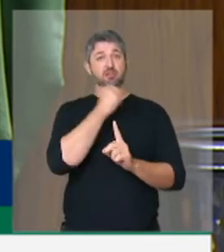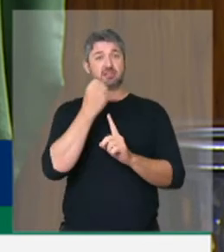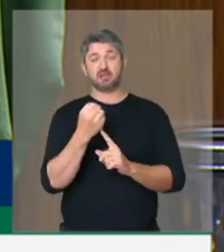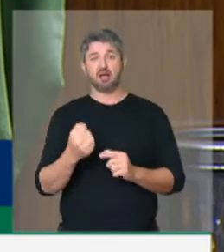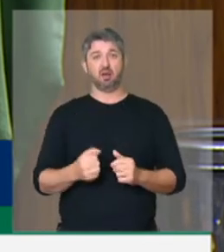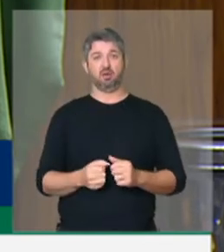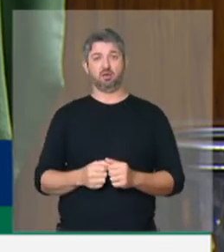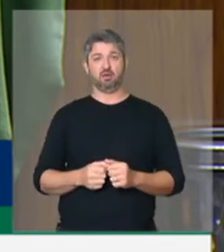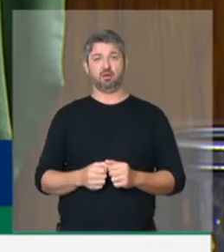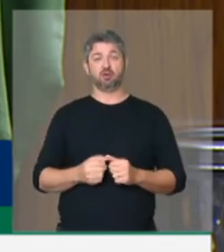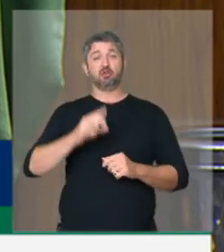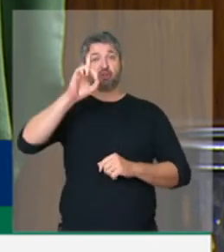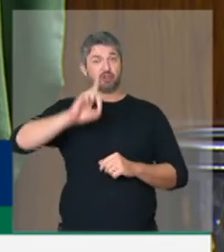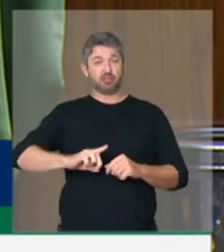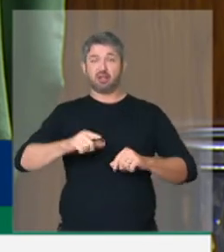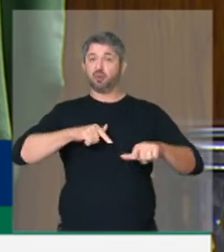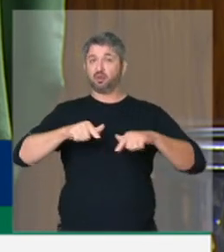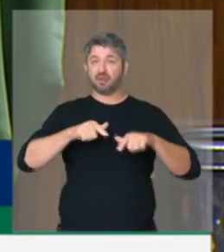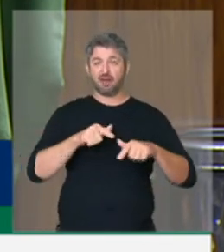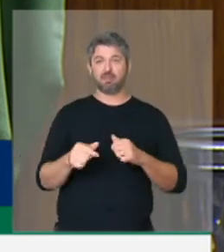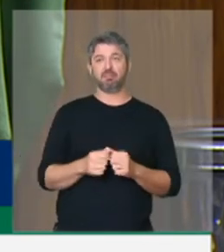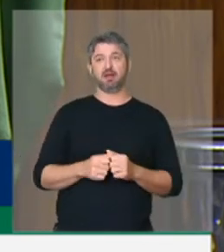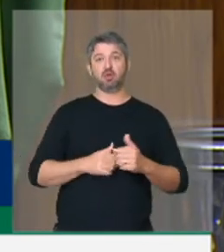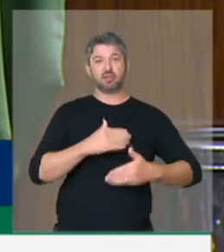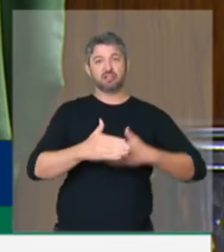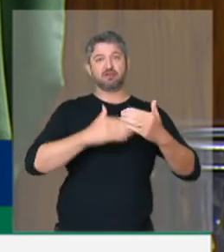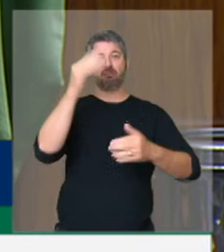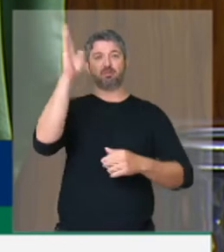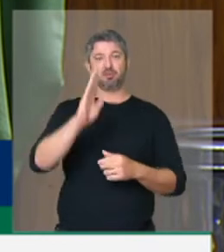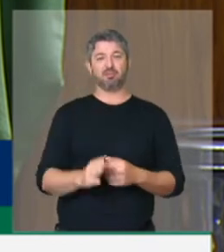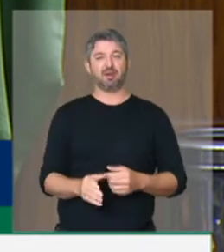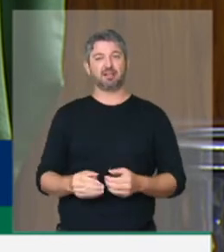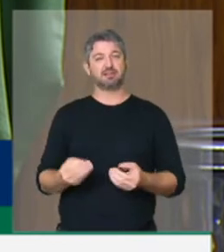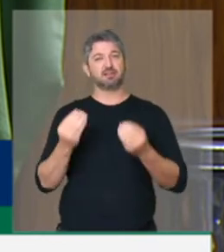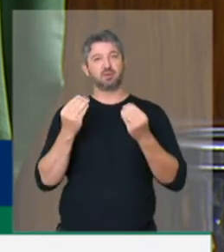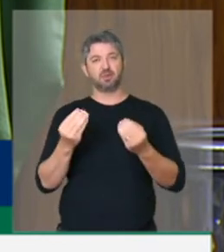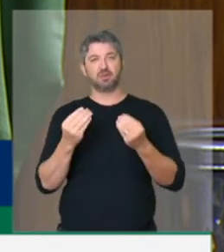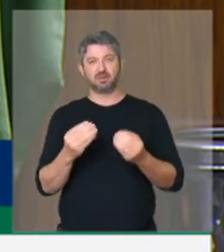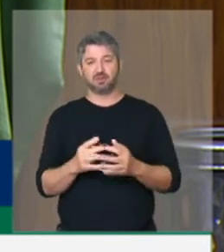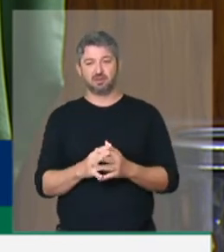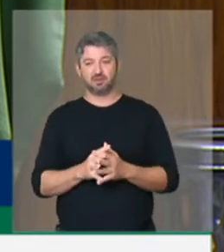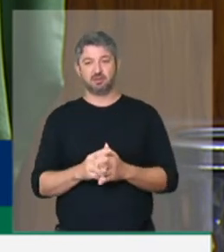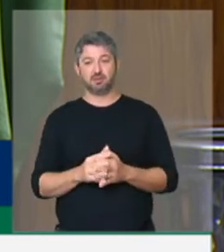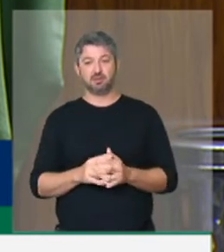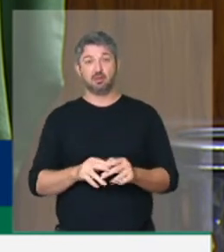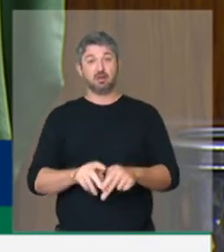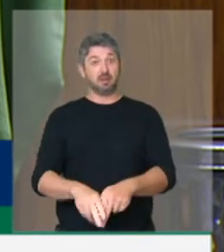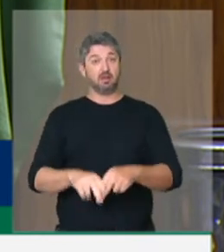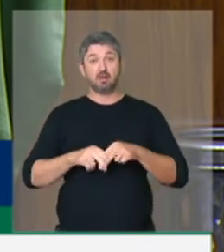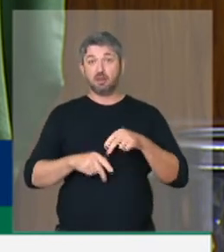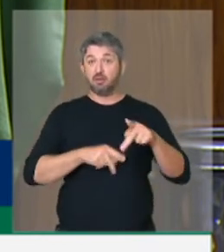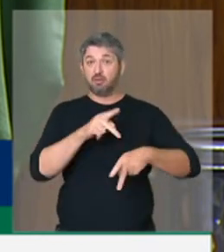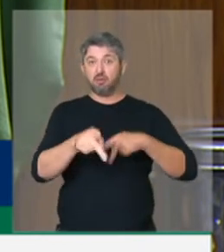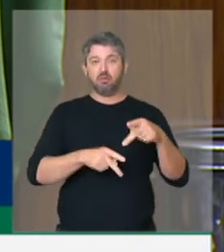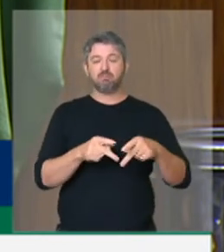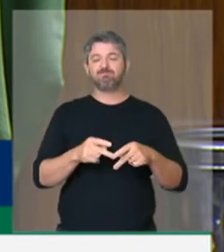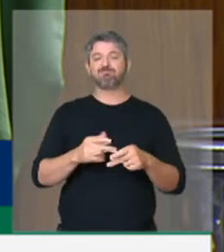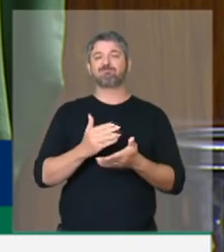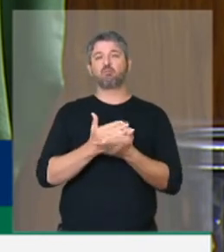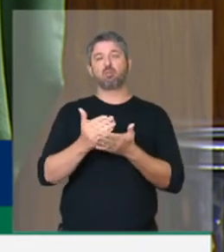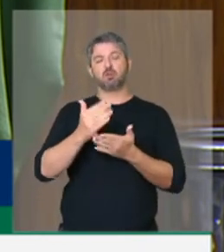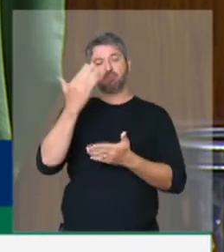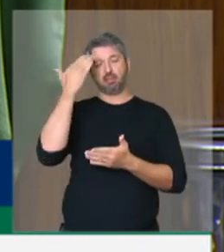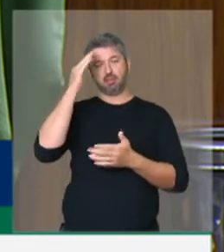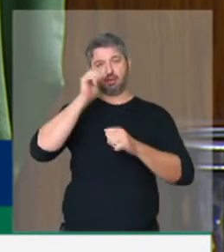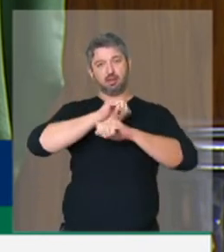os direitos trabalhistas, o desenvolvimento do país, deputado Odair. E é por isso que o povo brasileiro está entendendo